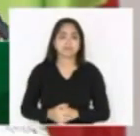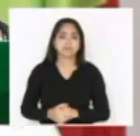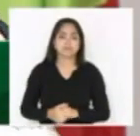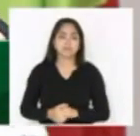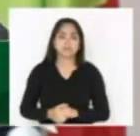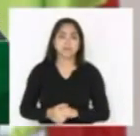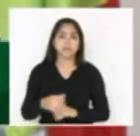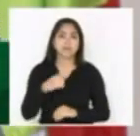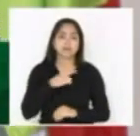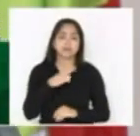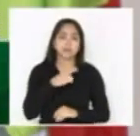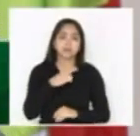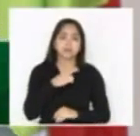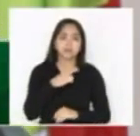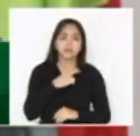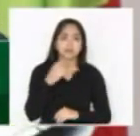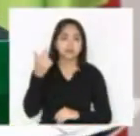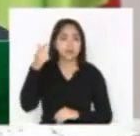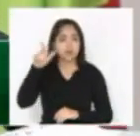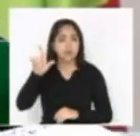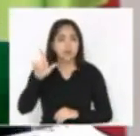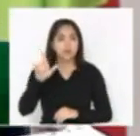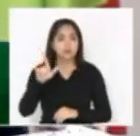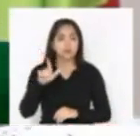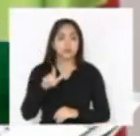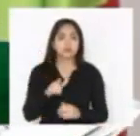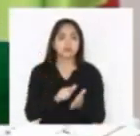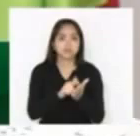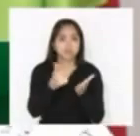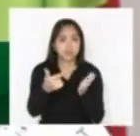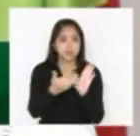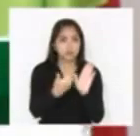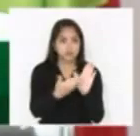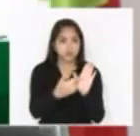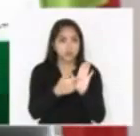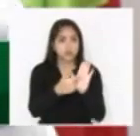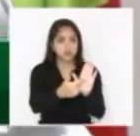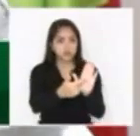Temos também uma outra reportagem.